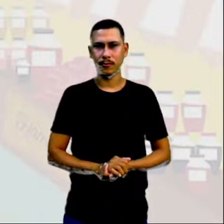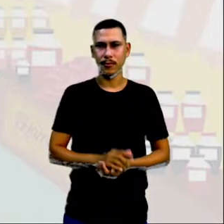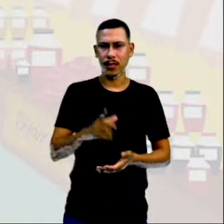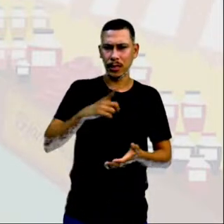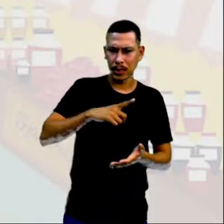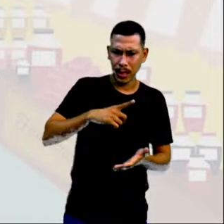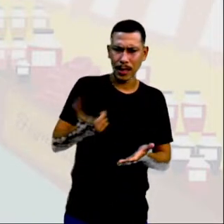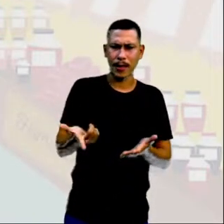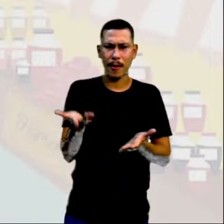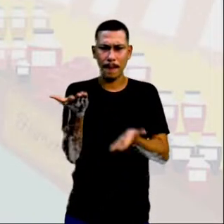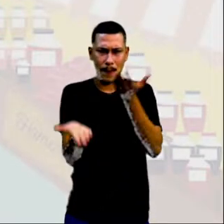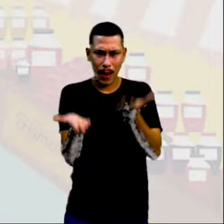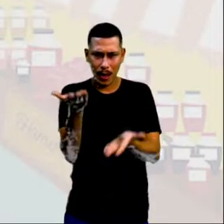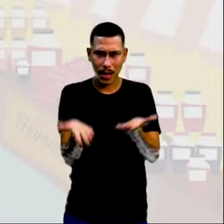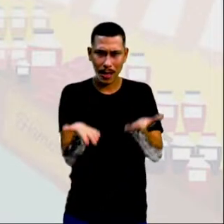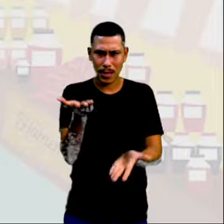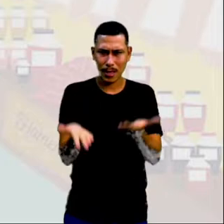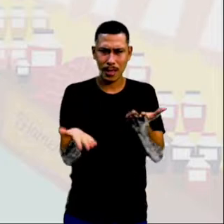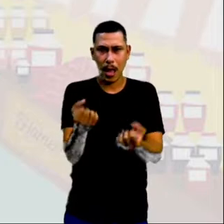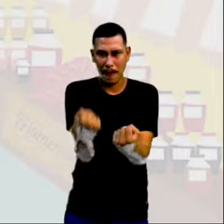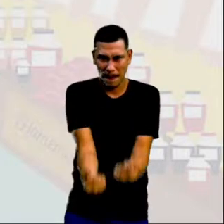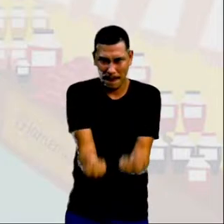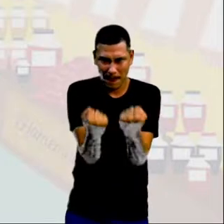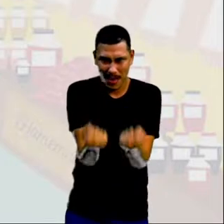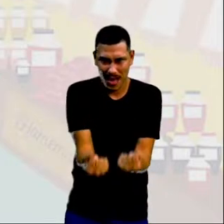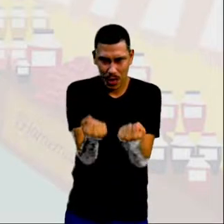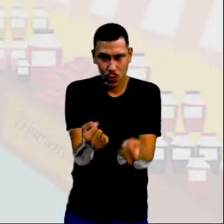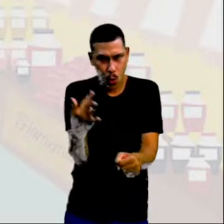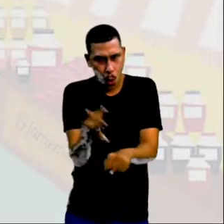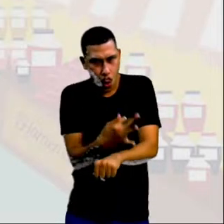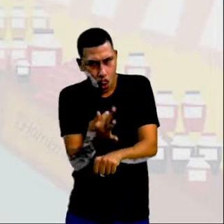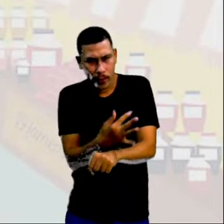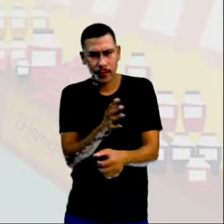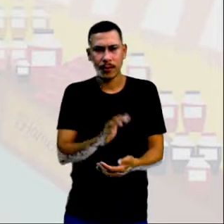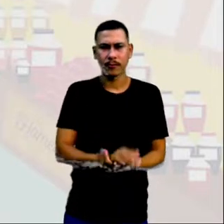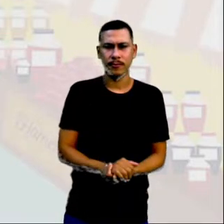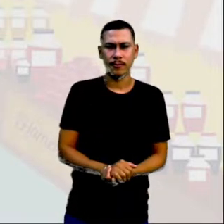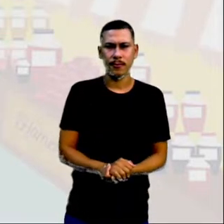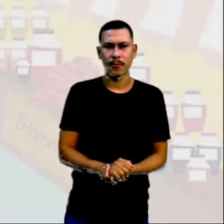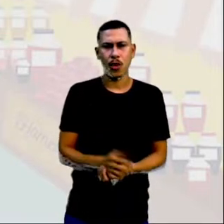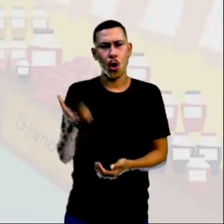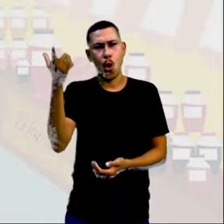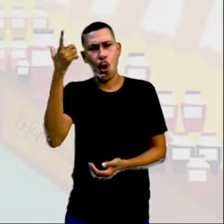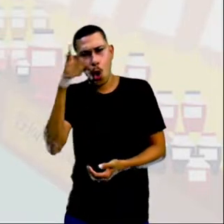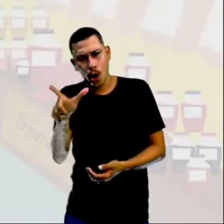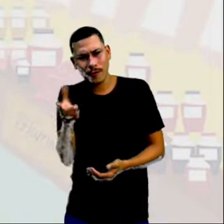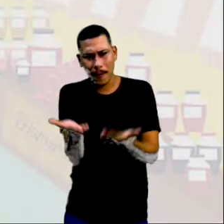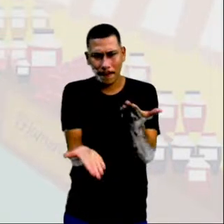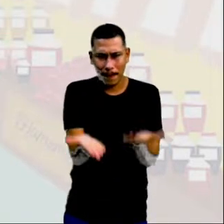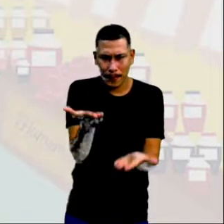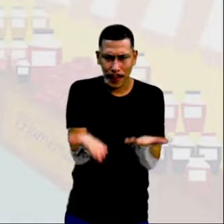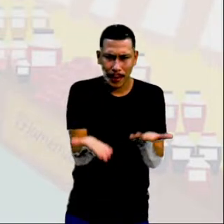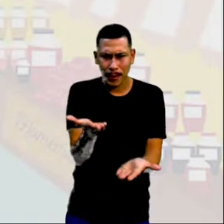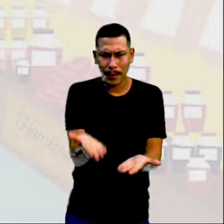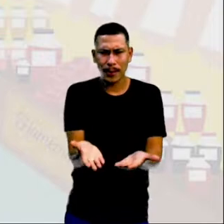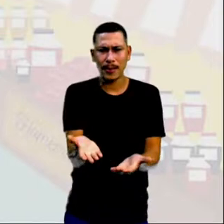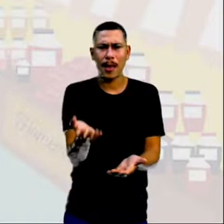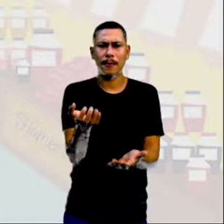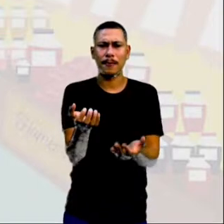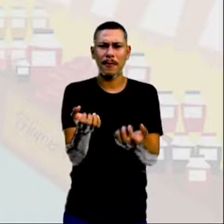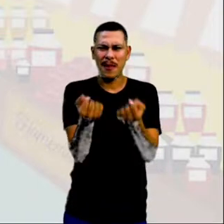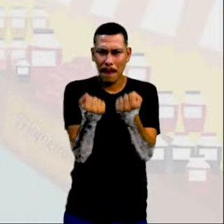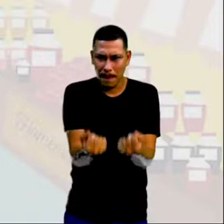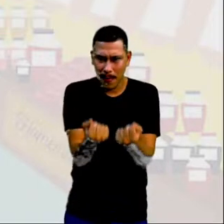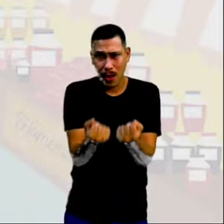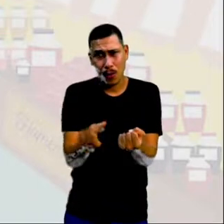grande, outras com a precisão não tão grande assim. Todas estão envolvidas no nosso dia a dia, tá bom? E